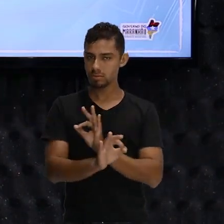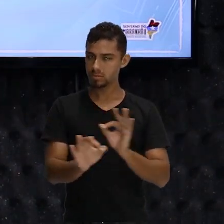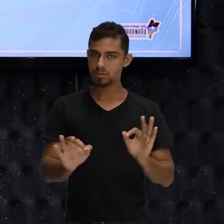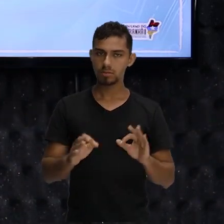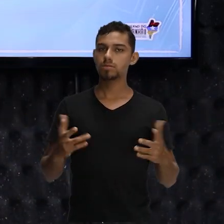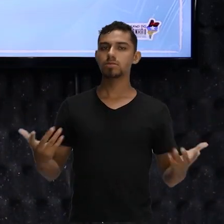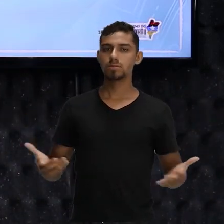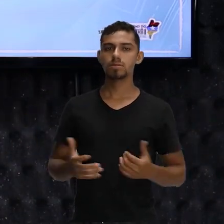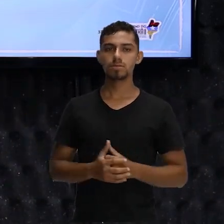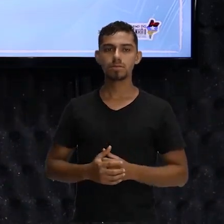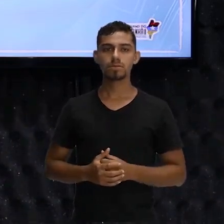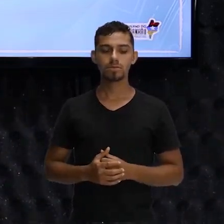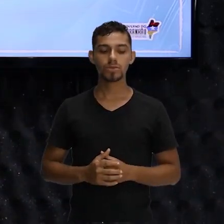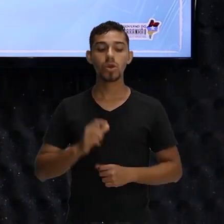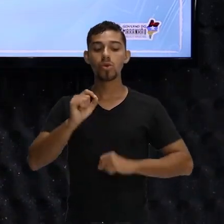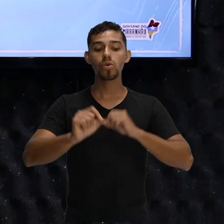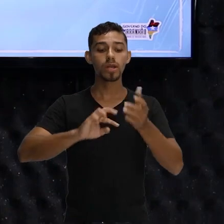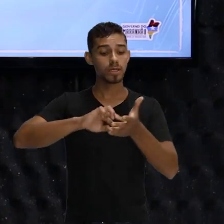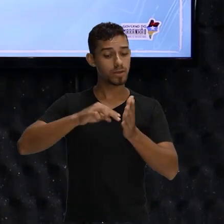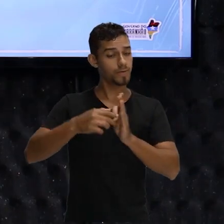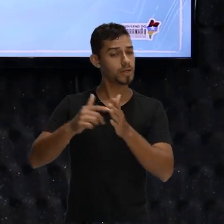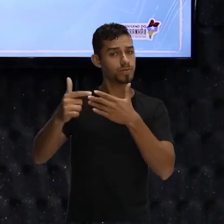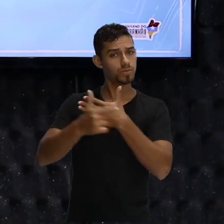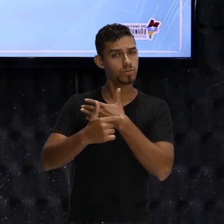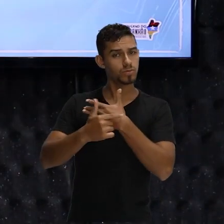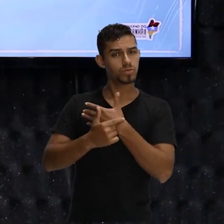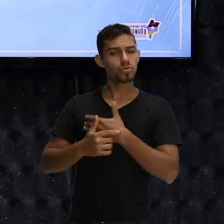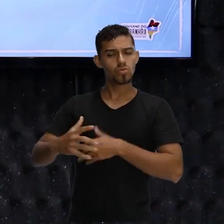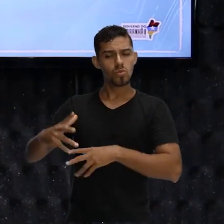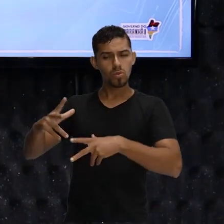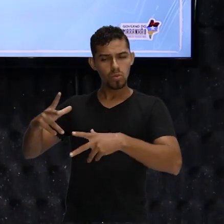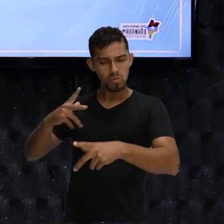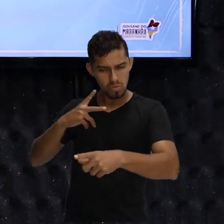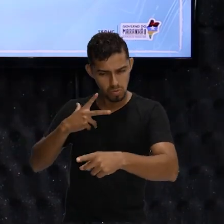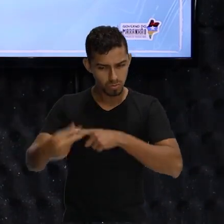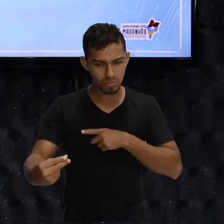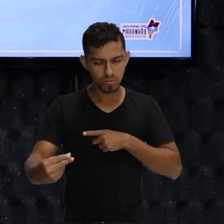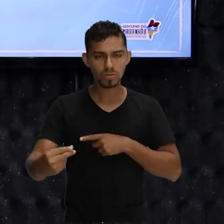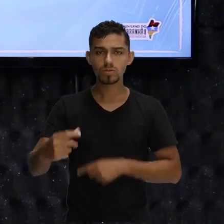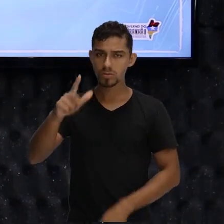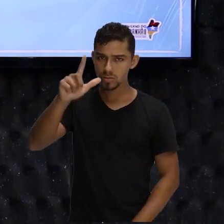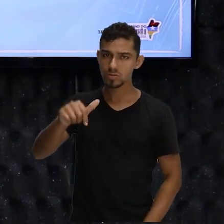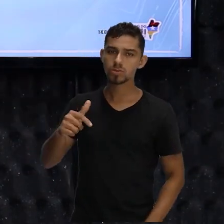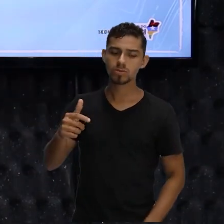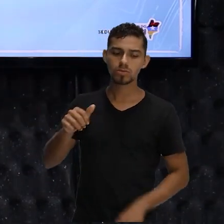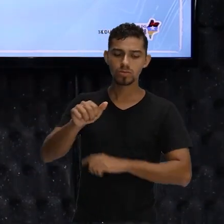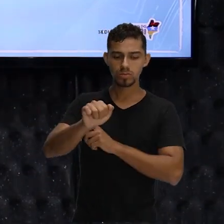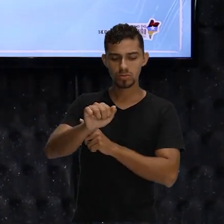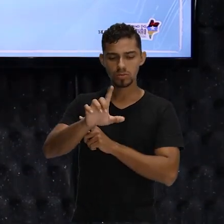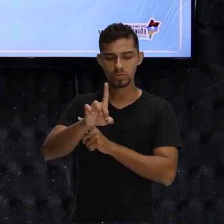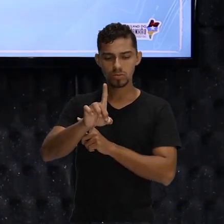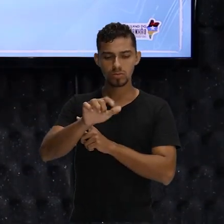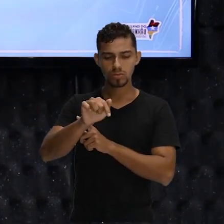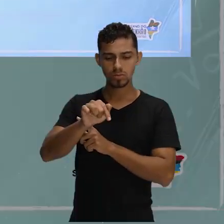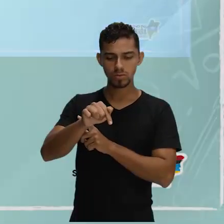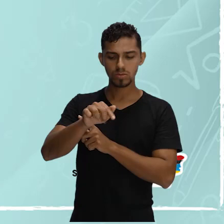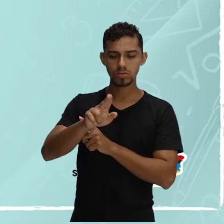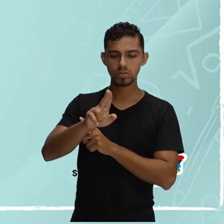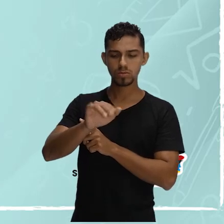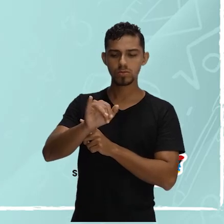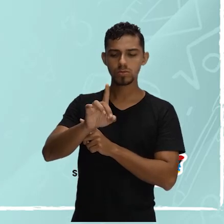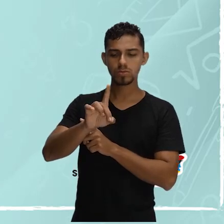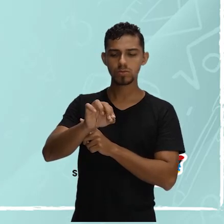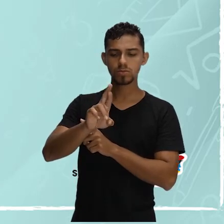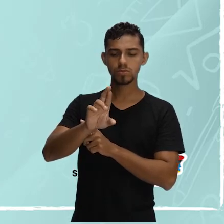atribuídos. O que é adquirido? Atenção, adquirido é uma coisa conquistada. Então a pessoa tem um status